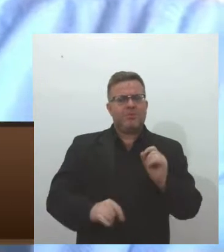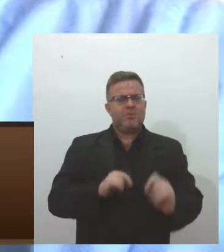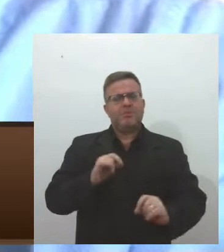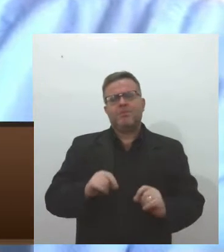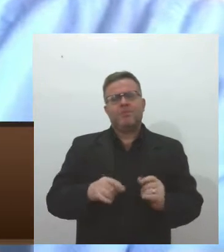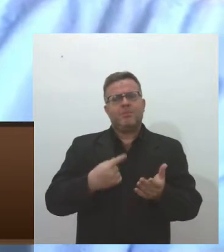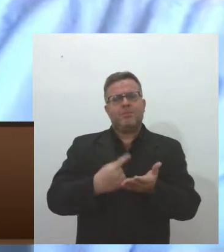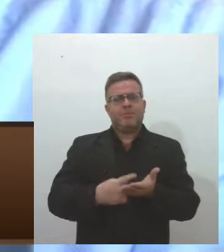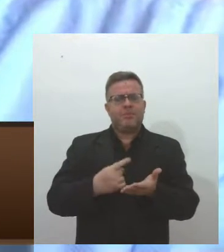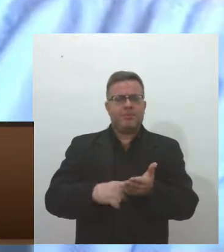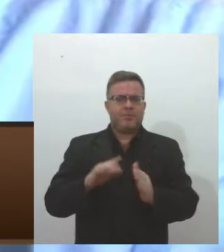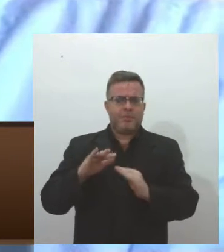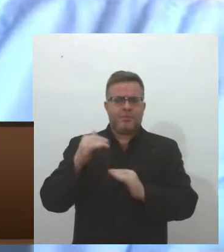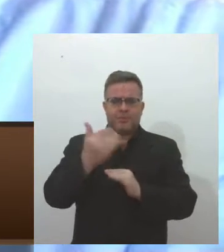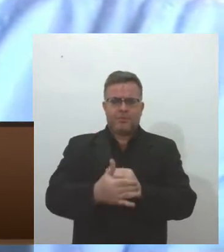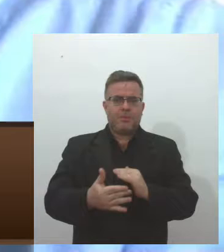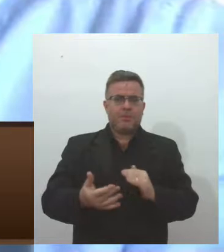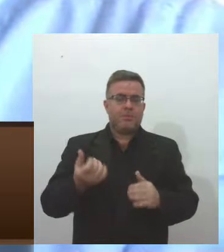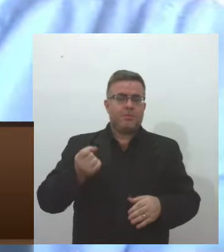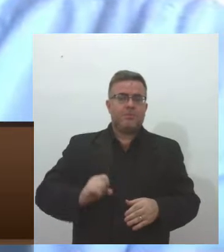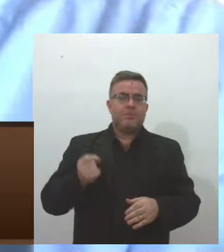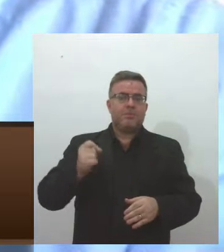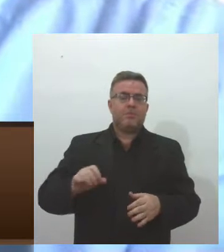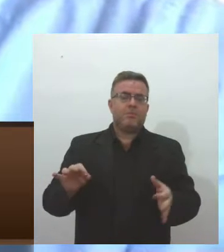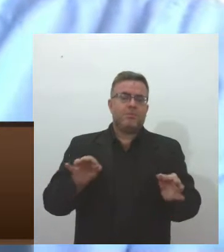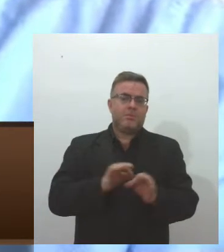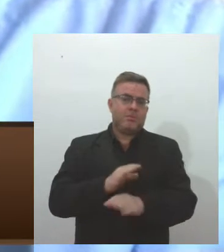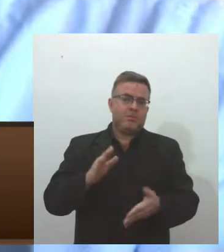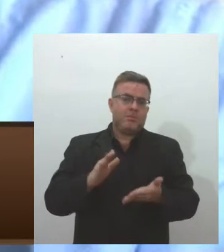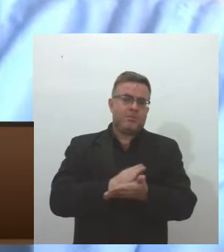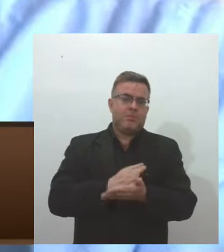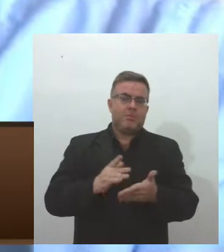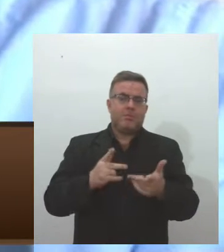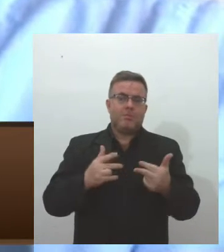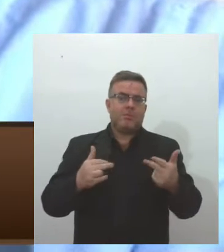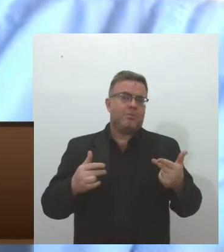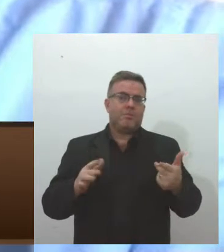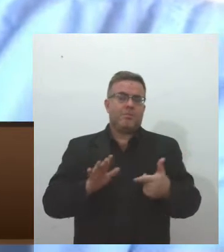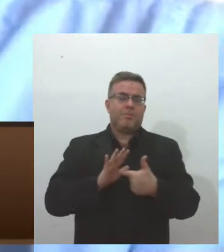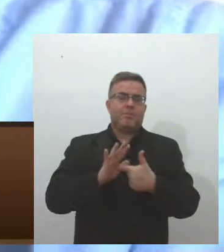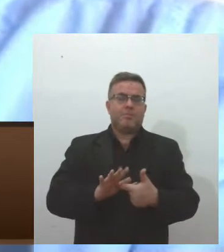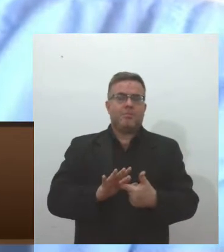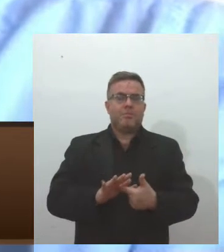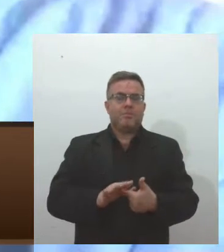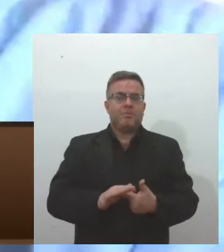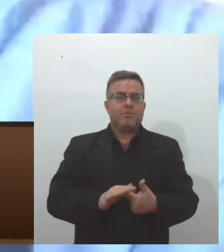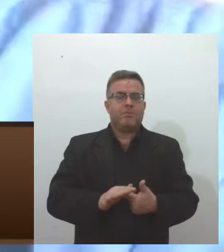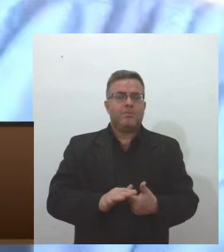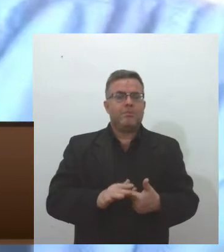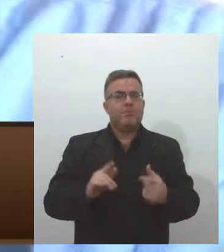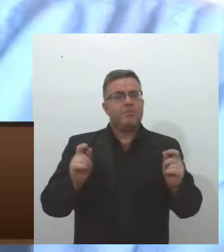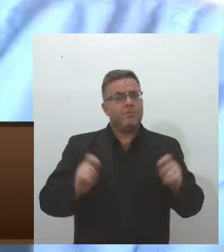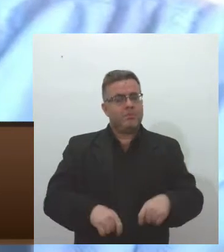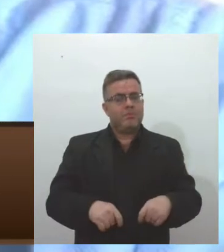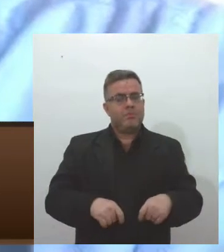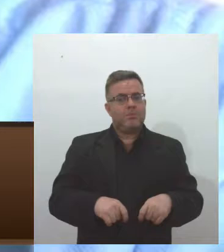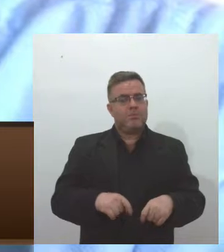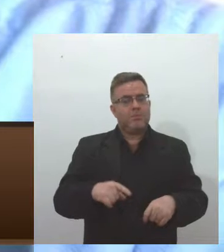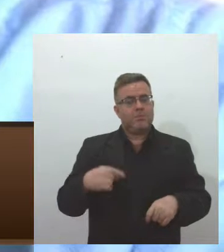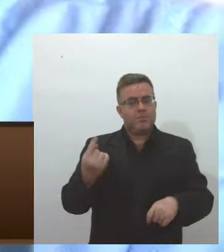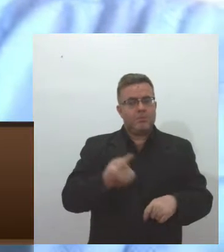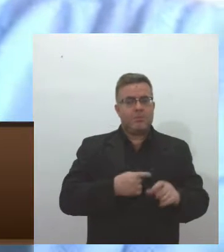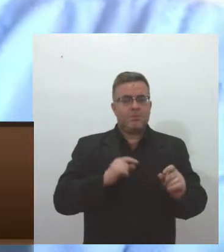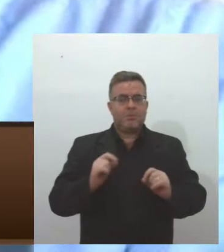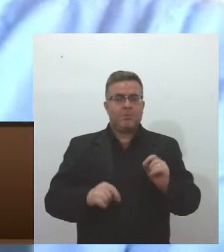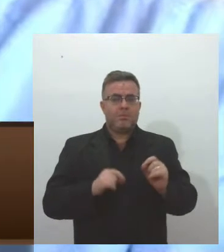de Sergipe. Nós fizemos algumas campanhas mostrando, né, que Sergipe é um destino seguro, que nós somos um dos destinos